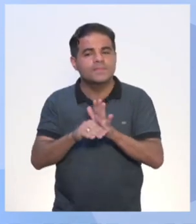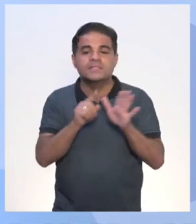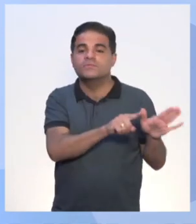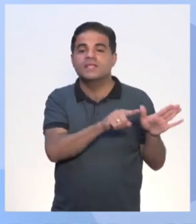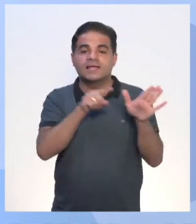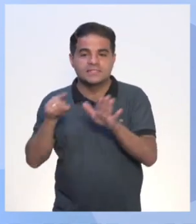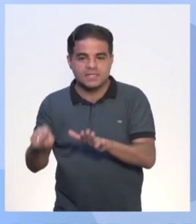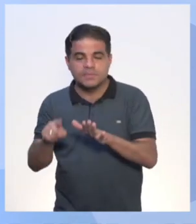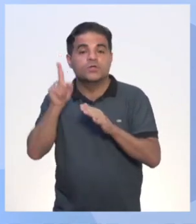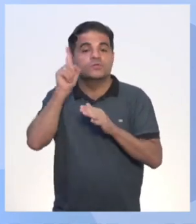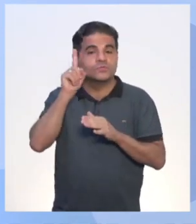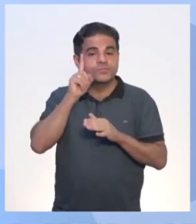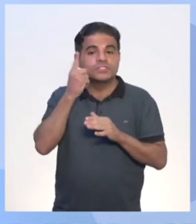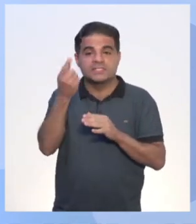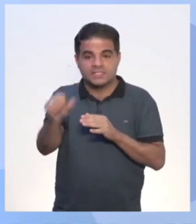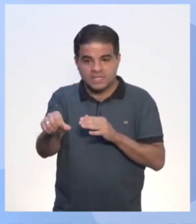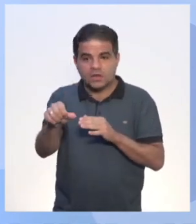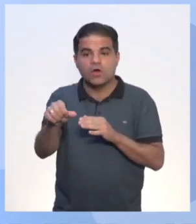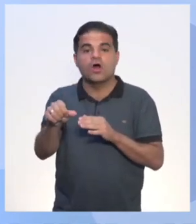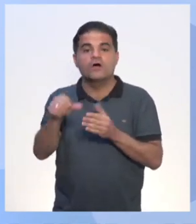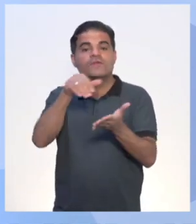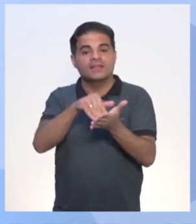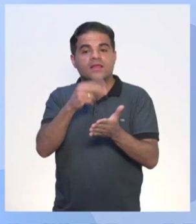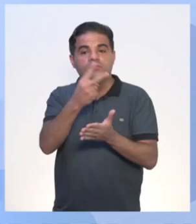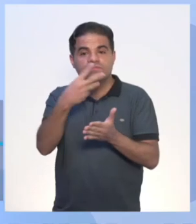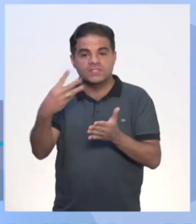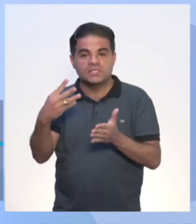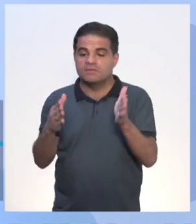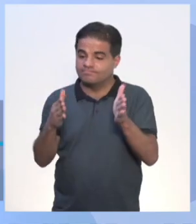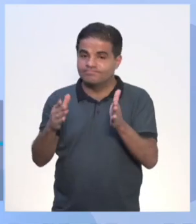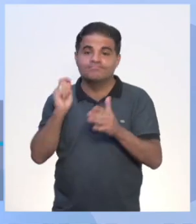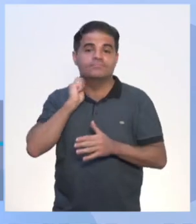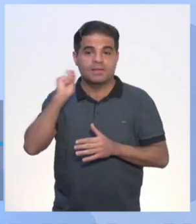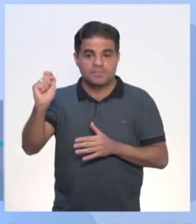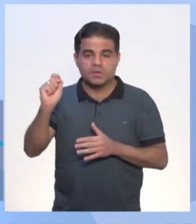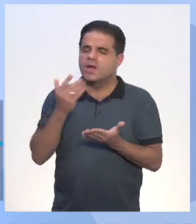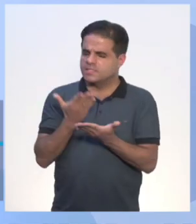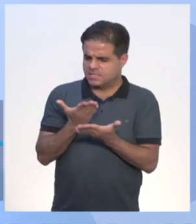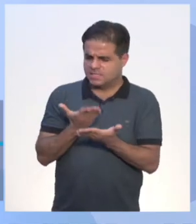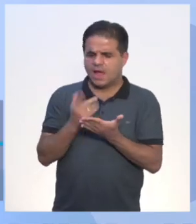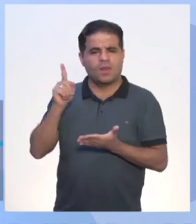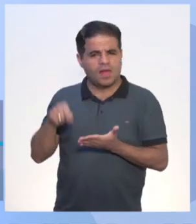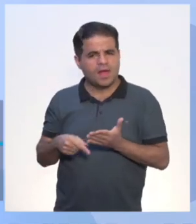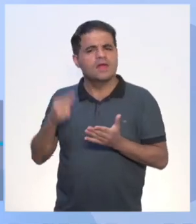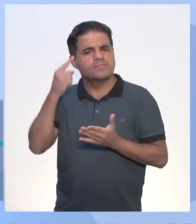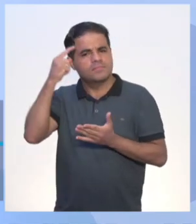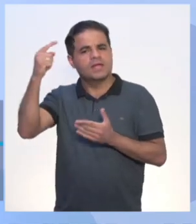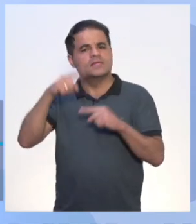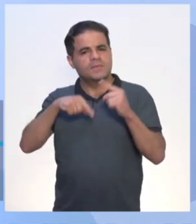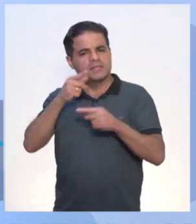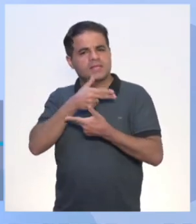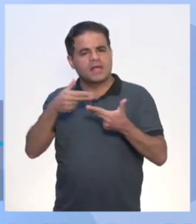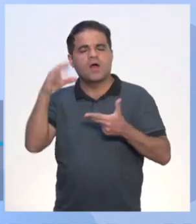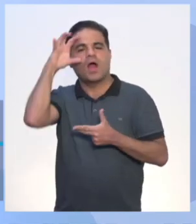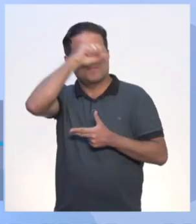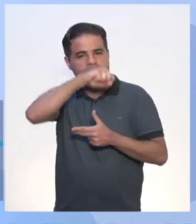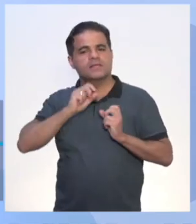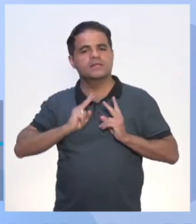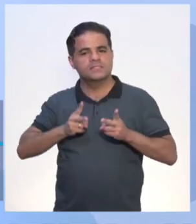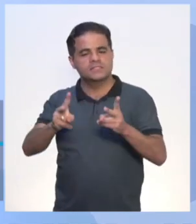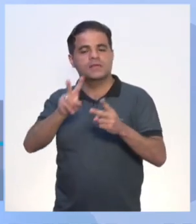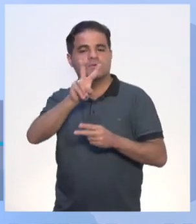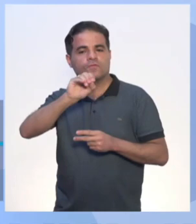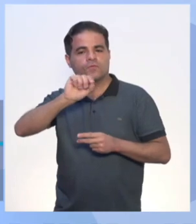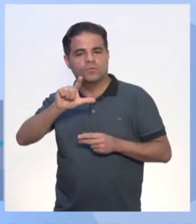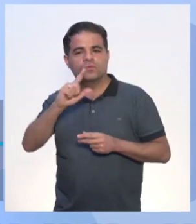semana dos dias 19 a 23 de abril. Isso mesmo, essas aulas são baseadas no material Aprender Sempre, volume